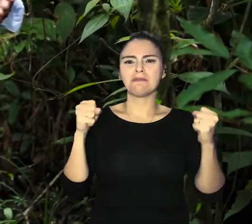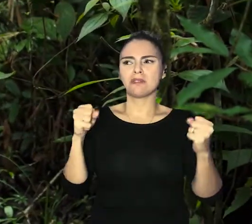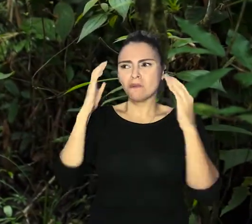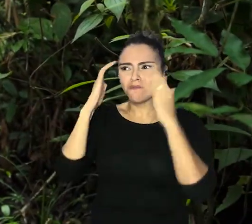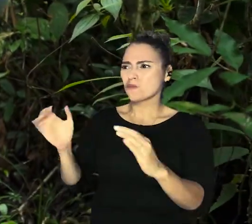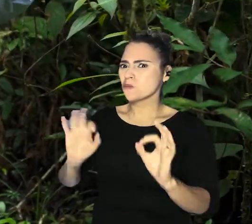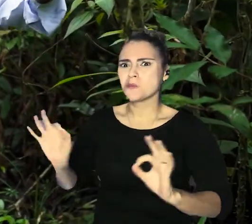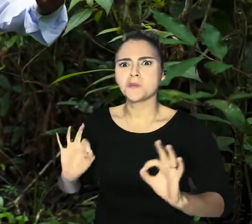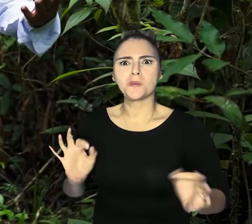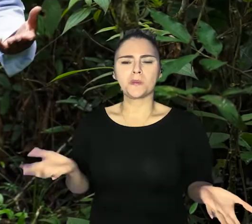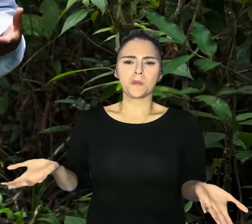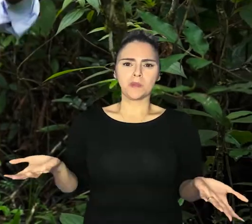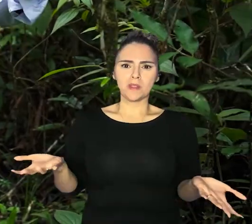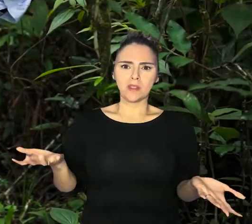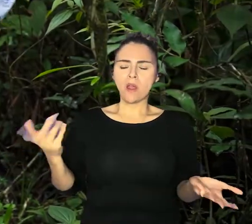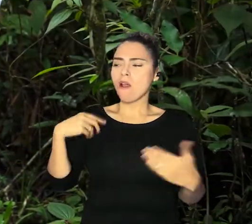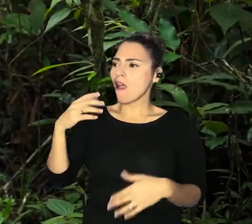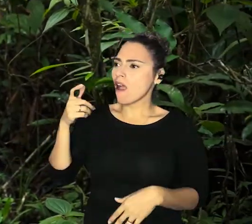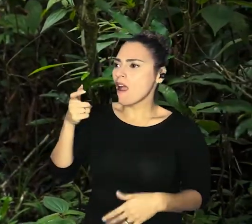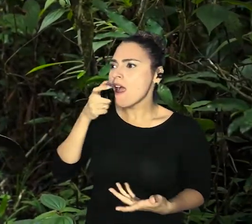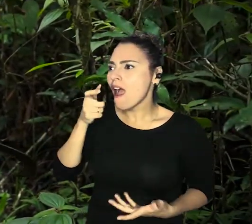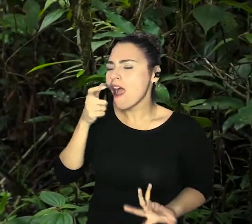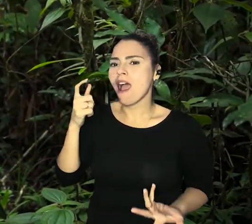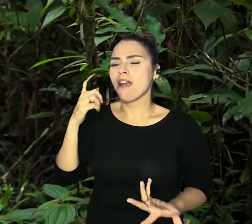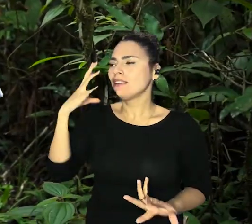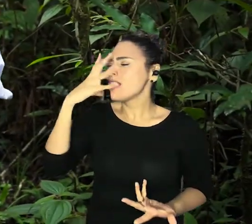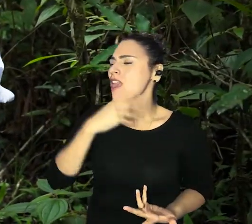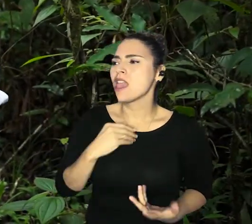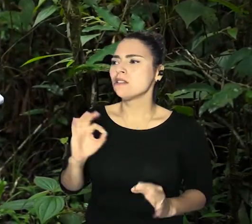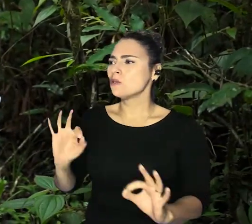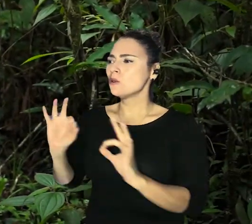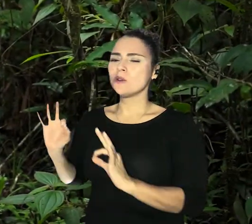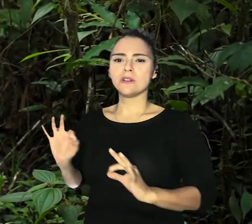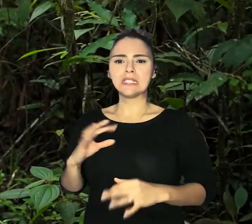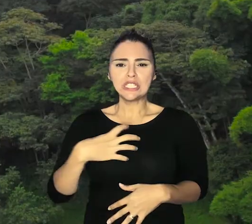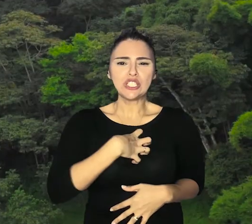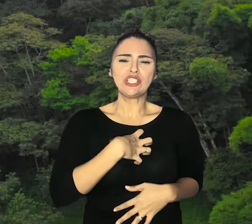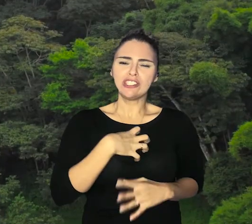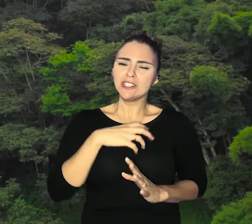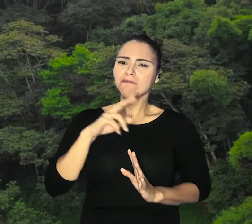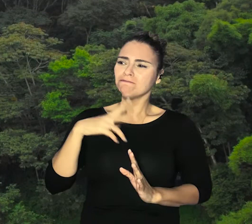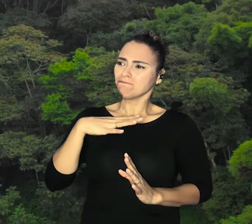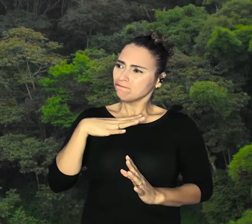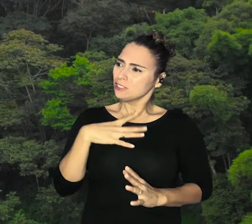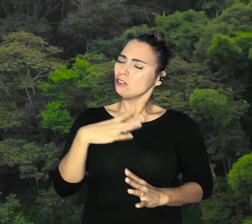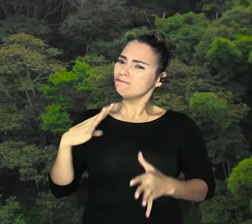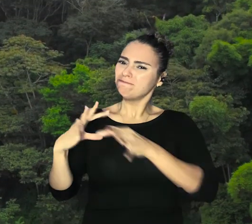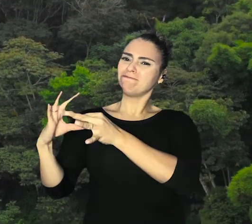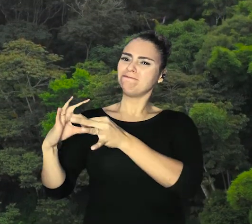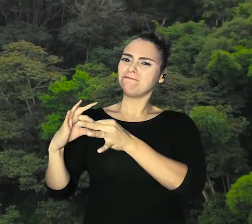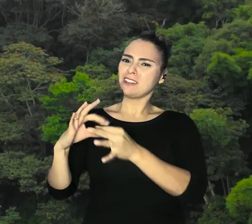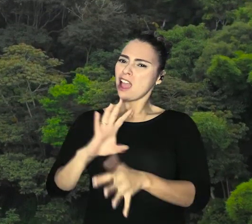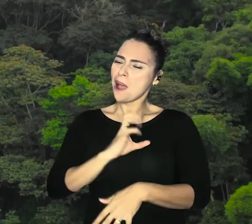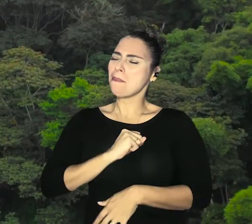para não respeitar, para não contemplar, para não se sentir, parte dela, para não se sentir amado, para não se